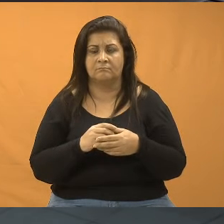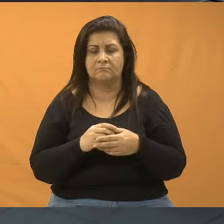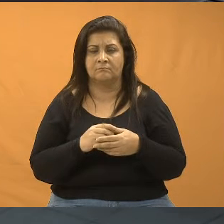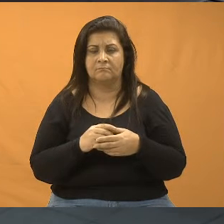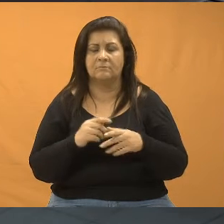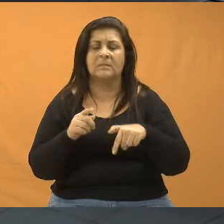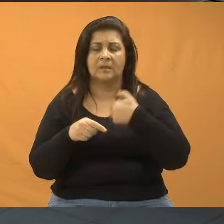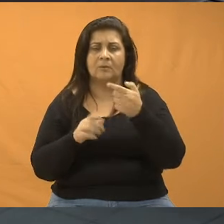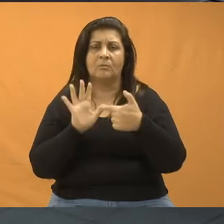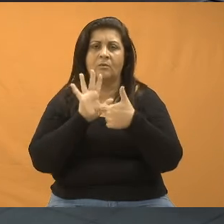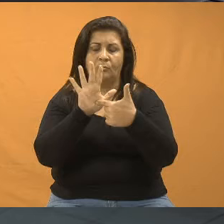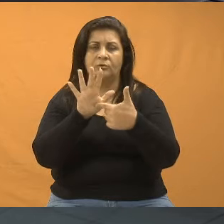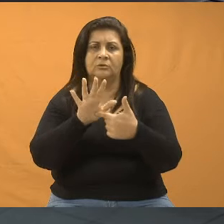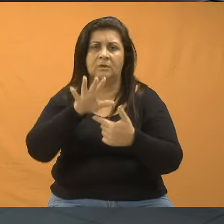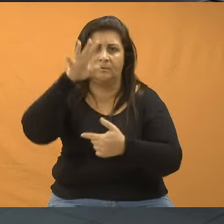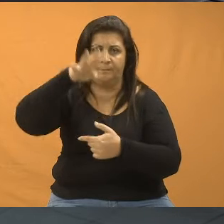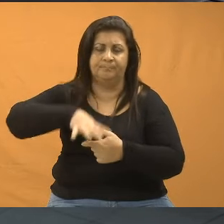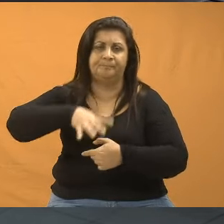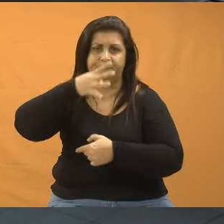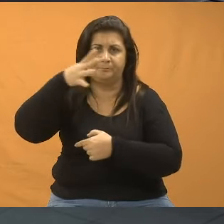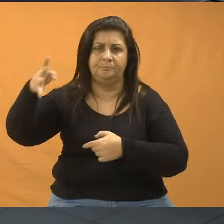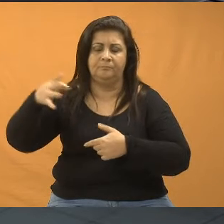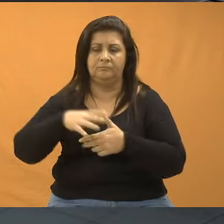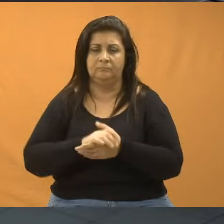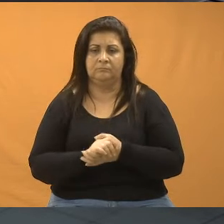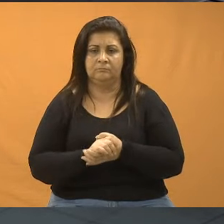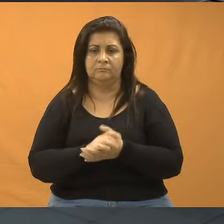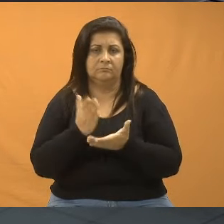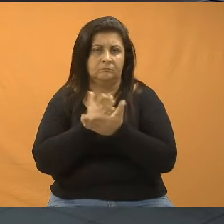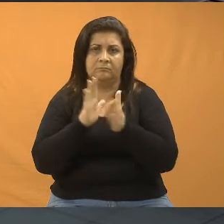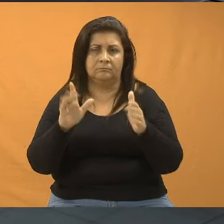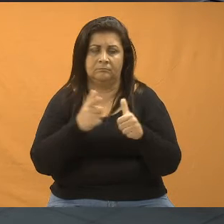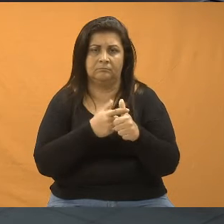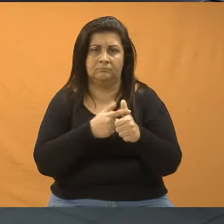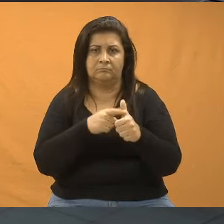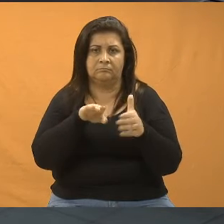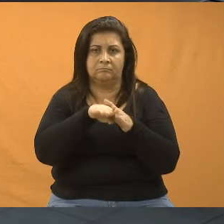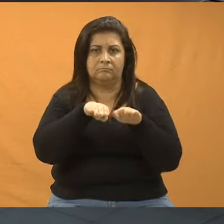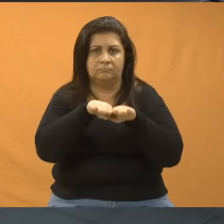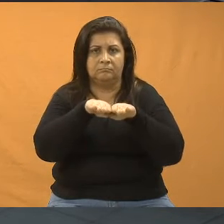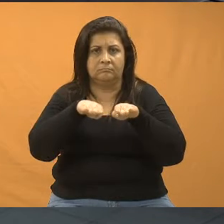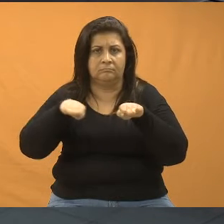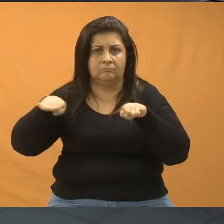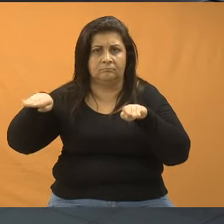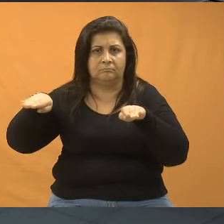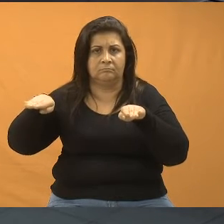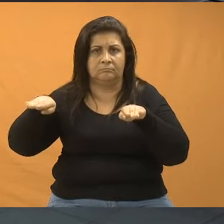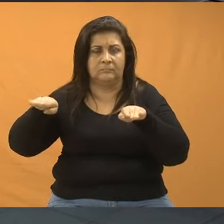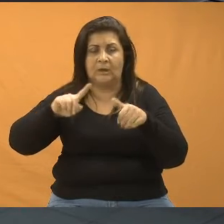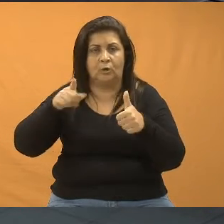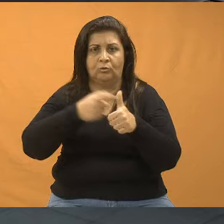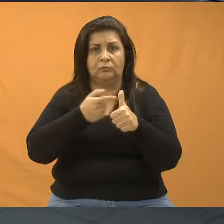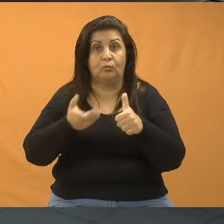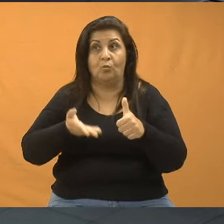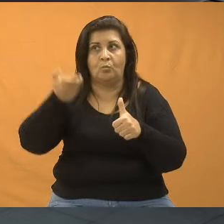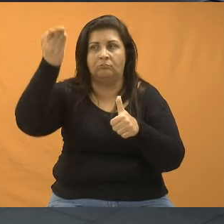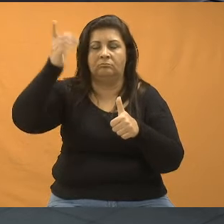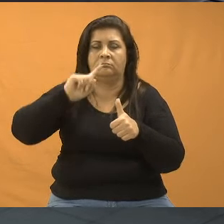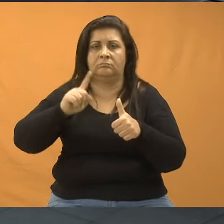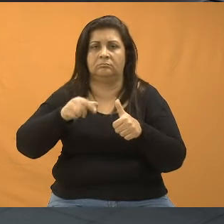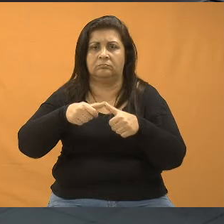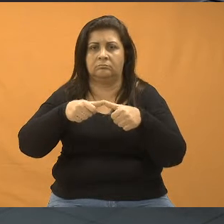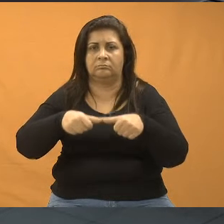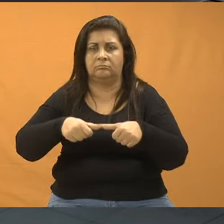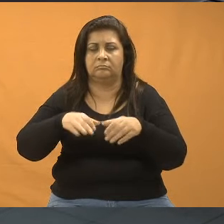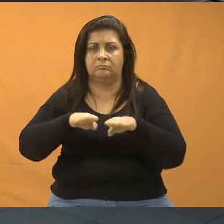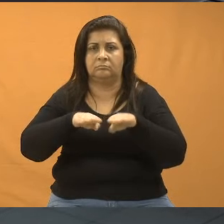próxima eu trago a curva aqui do gráfico, ela estacionou. A gente está conseguindo estacionar a dívida, principalmente porque você sabe,